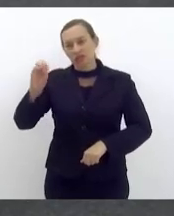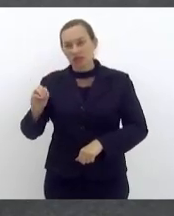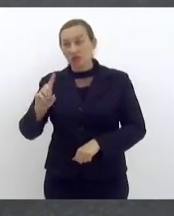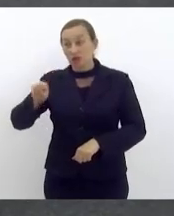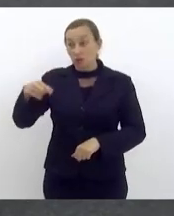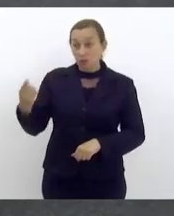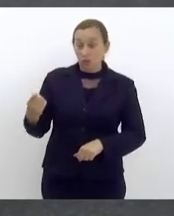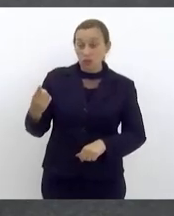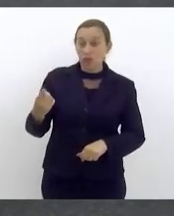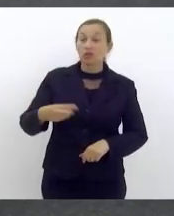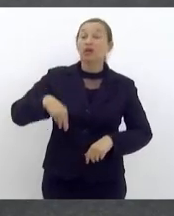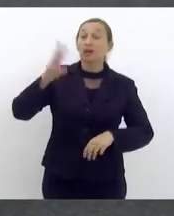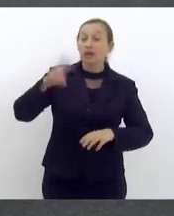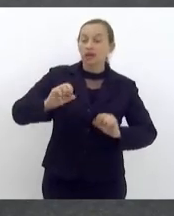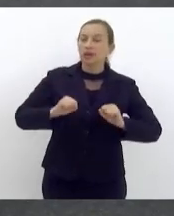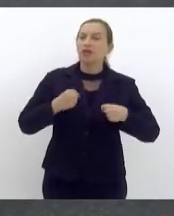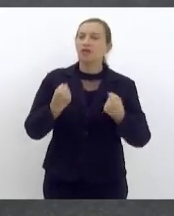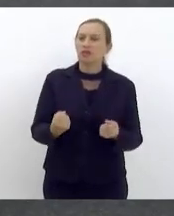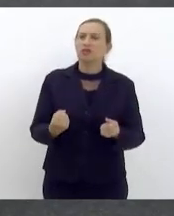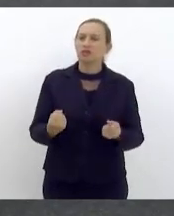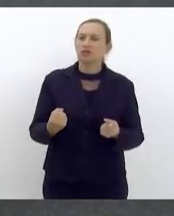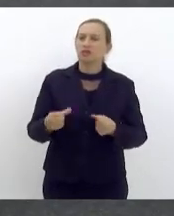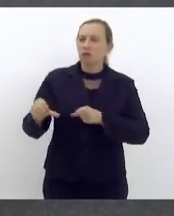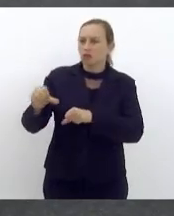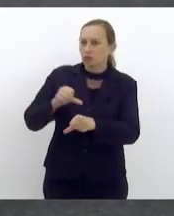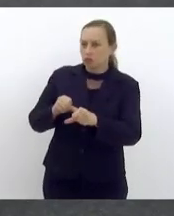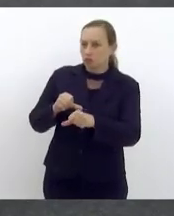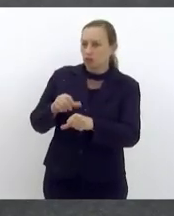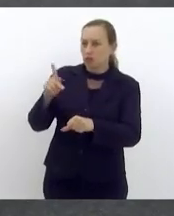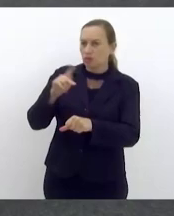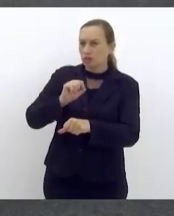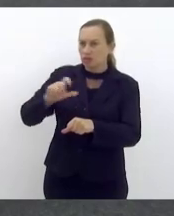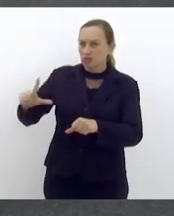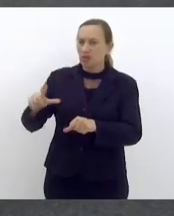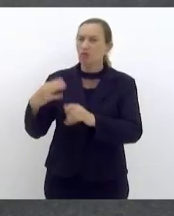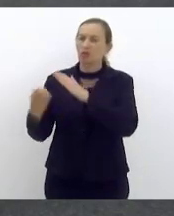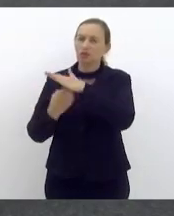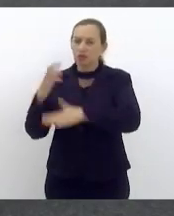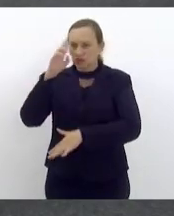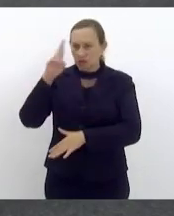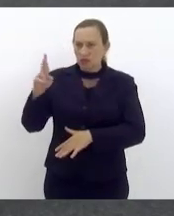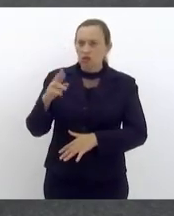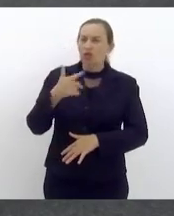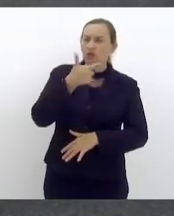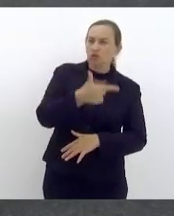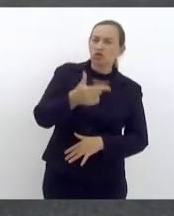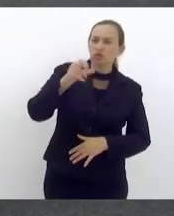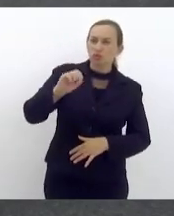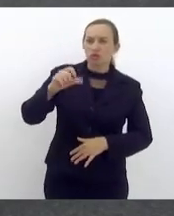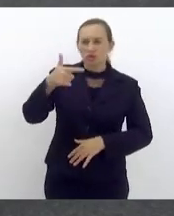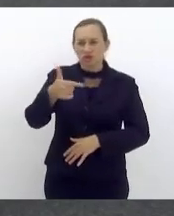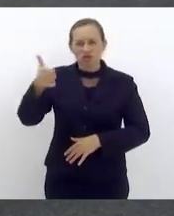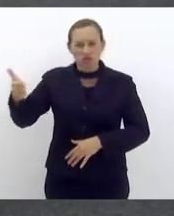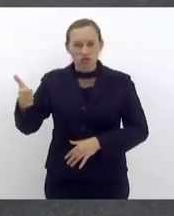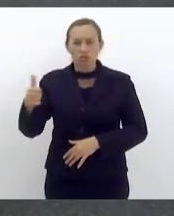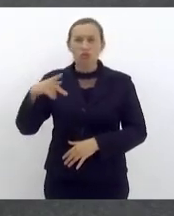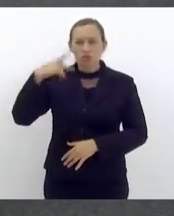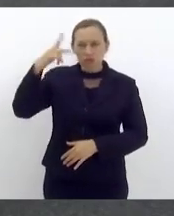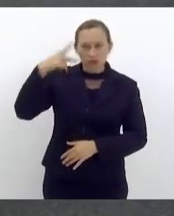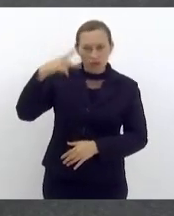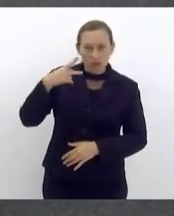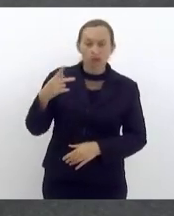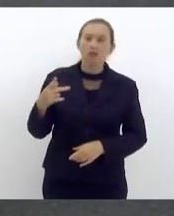inclusive quem fez a defesa contrária do Pessoal foram os empresários de ônibus em 2021 como Vereador